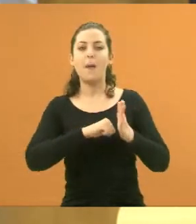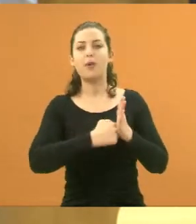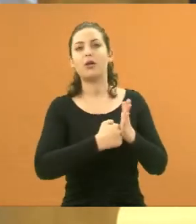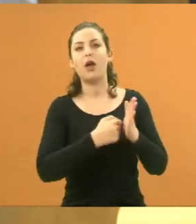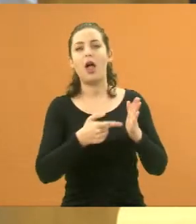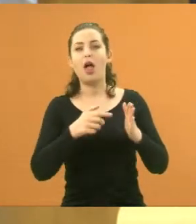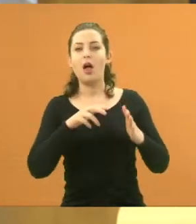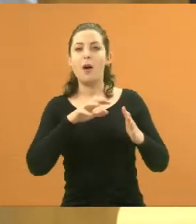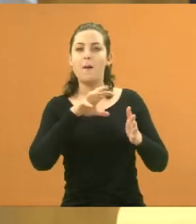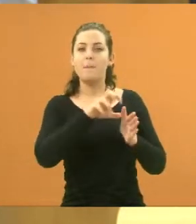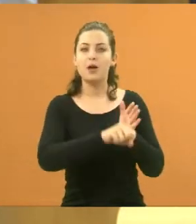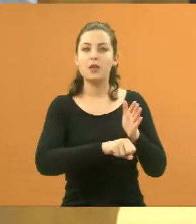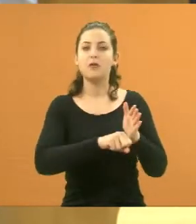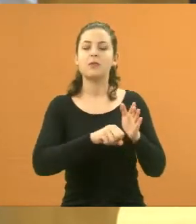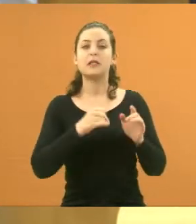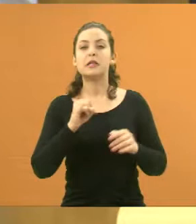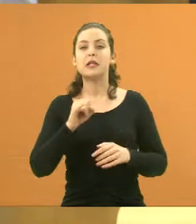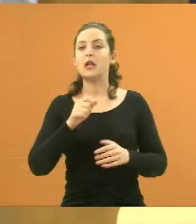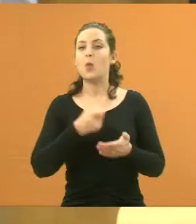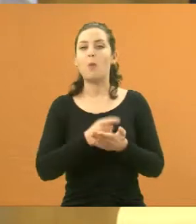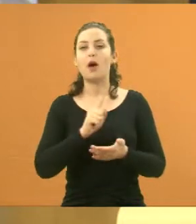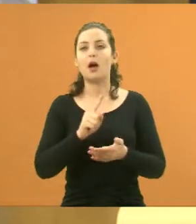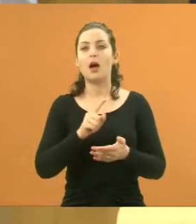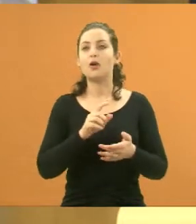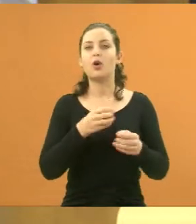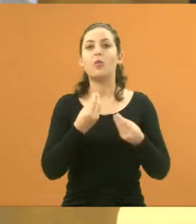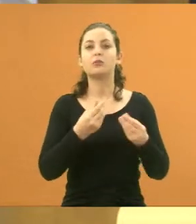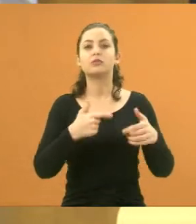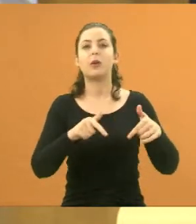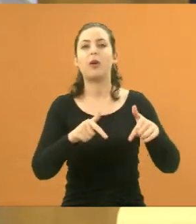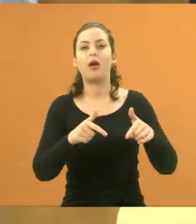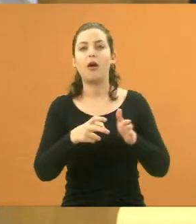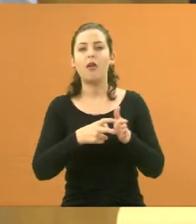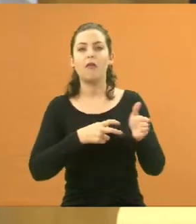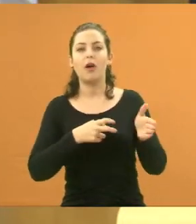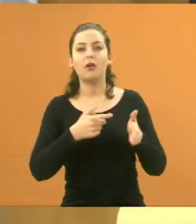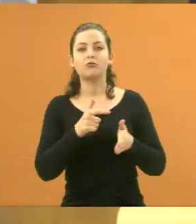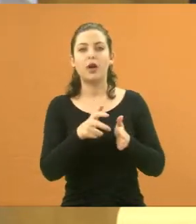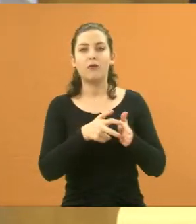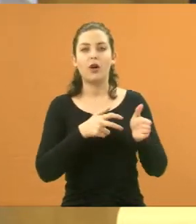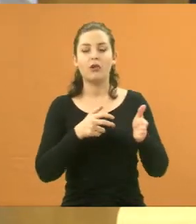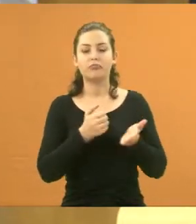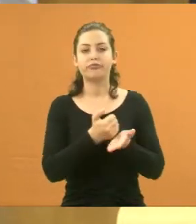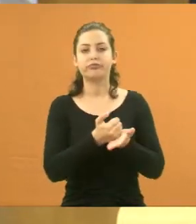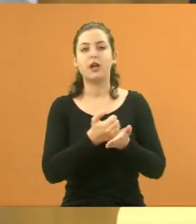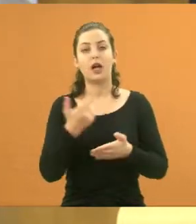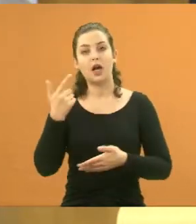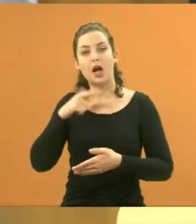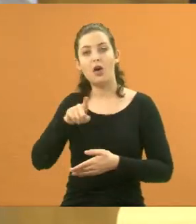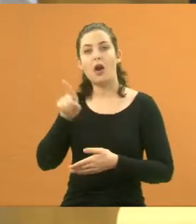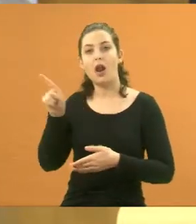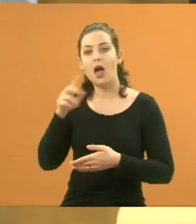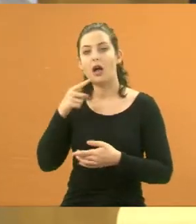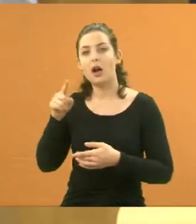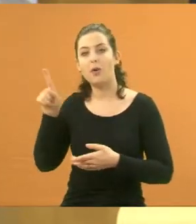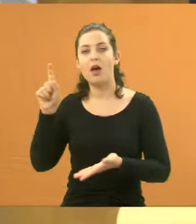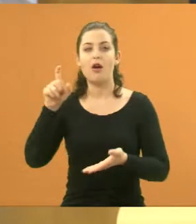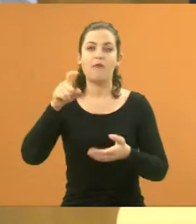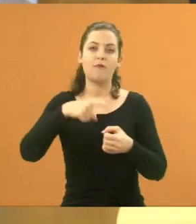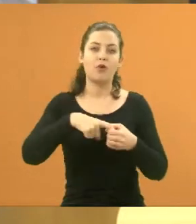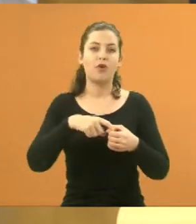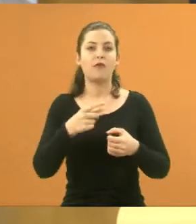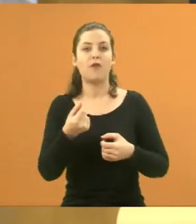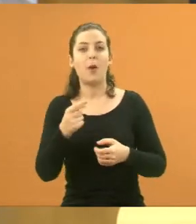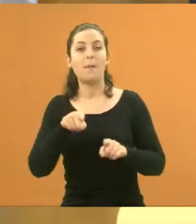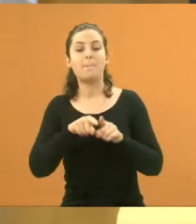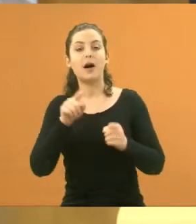teve que pagar lá a multa, e se ele não pagasse, ele não conseguiria mais trabalhar. E depois ele recorreu, ganhou, foi devolvido o valor, mas o valor da